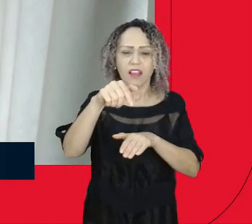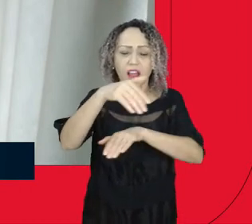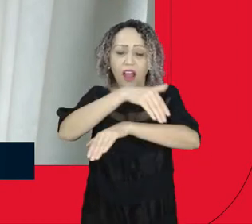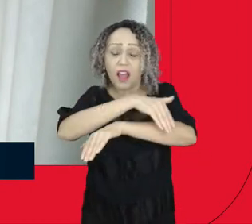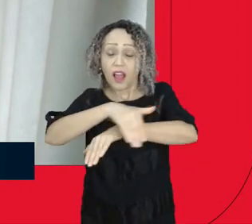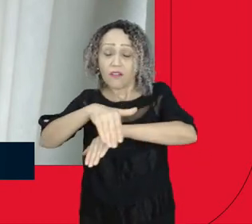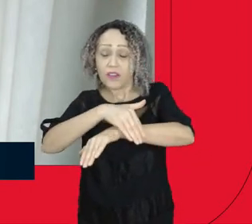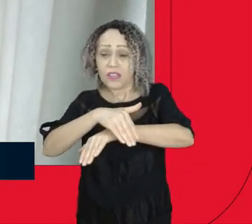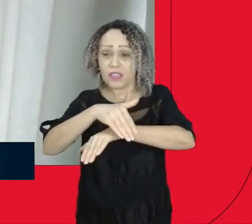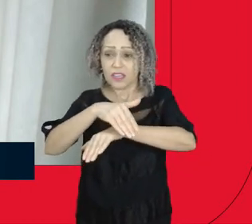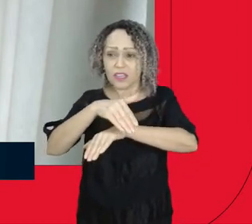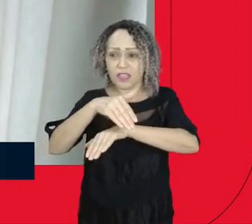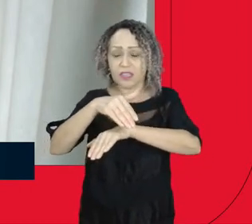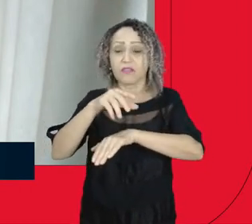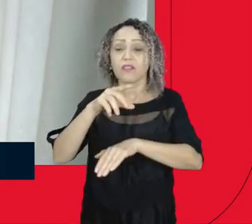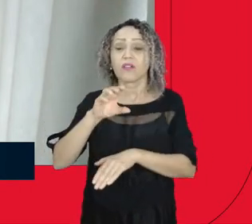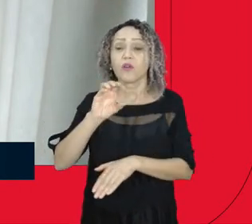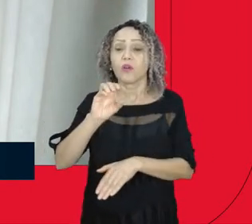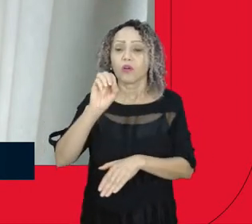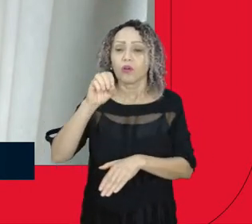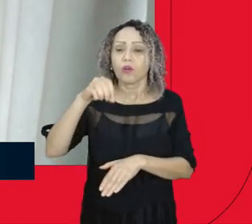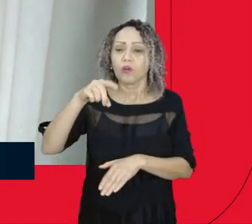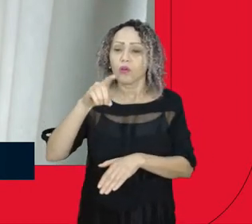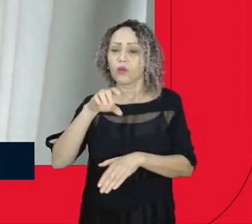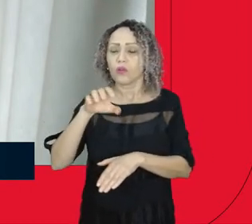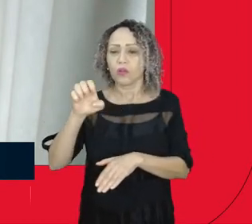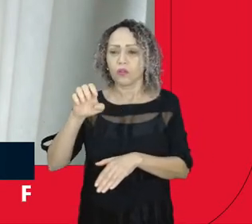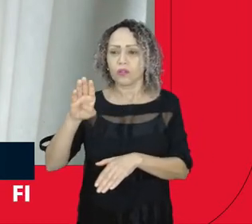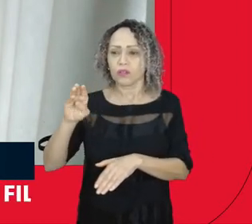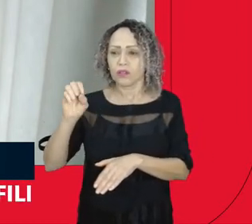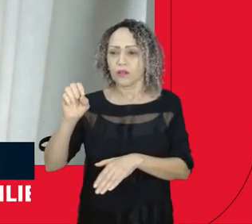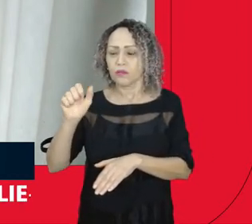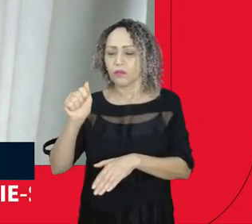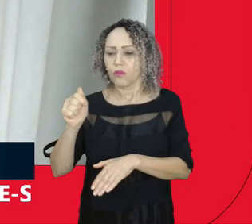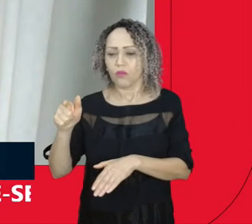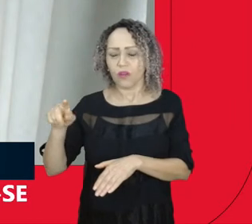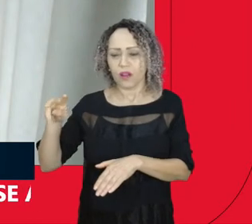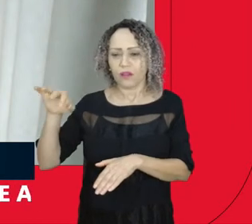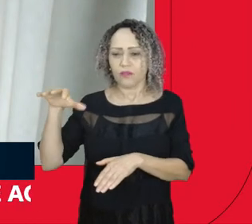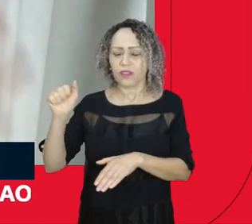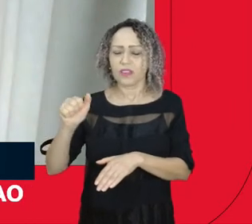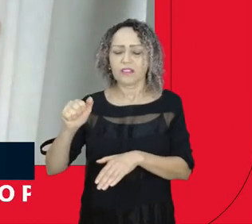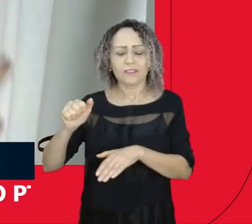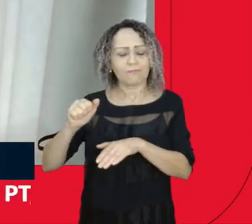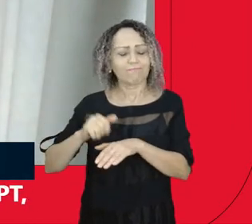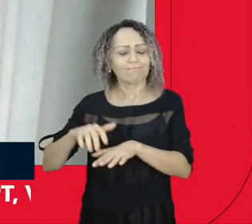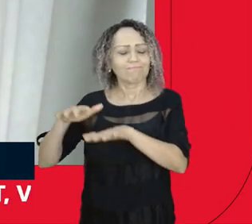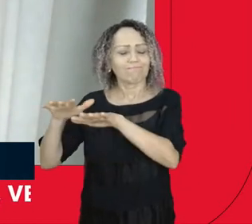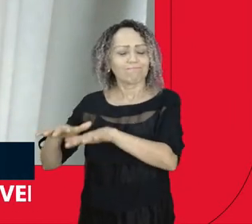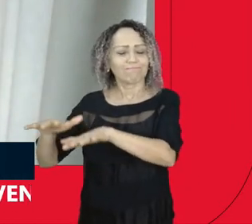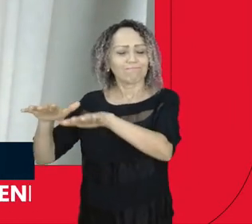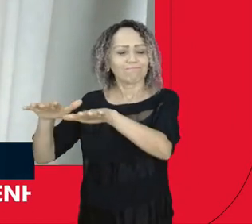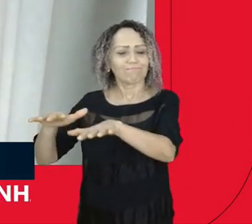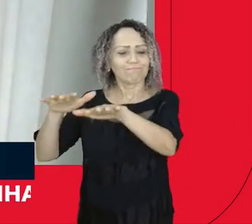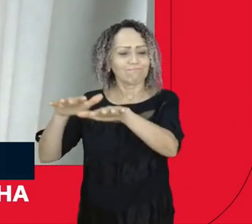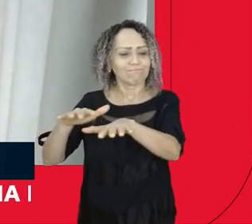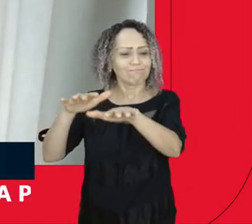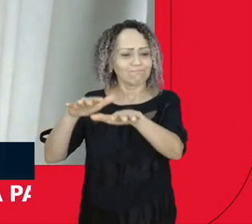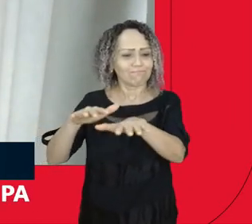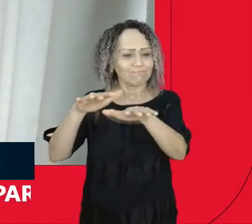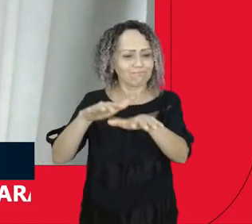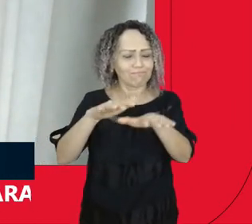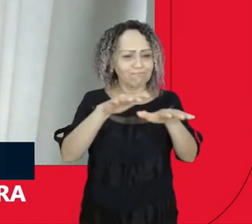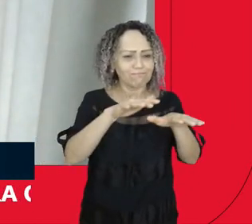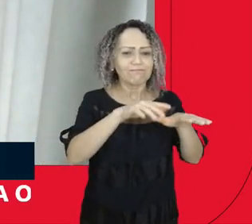Boa Vista, passa a ponte Princesa Isabel, pega um pedaço importante da